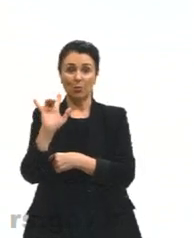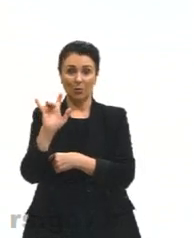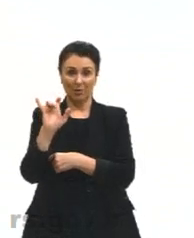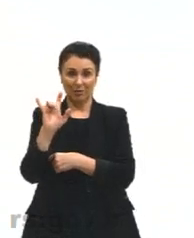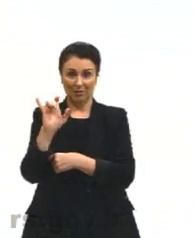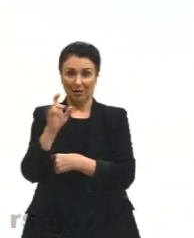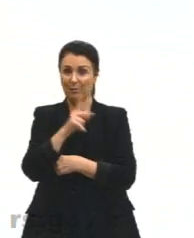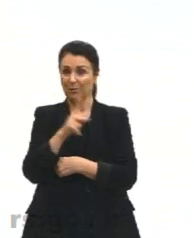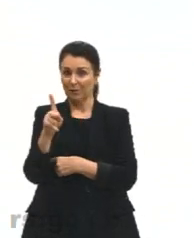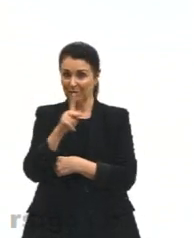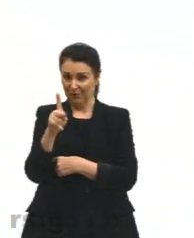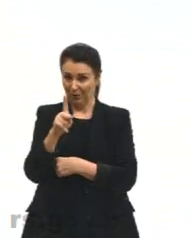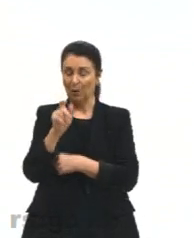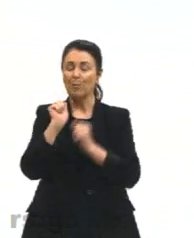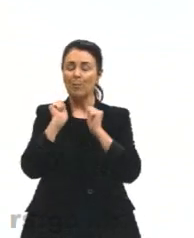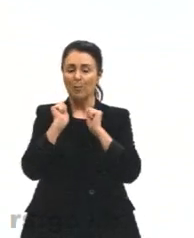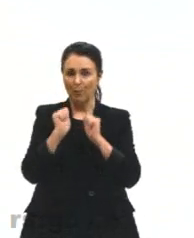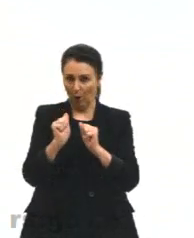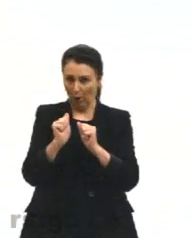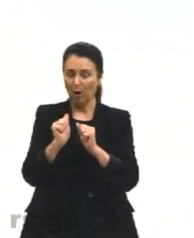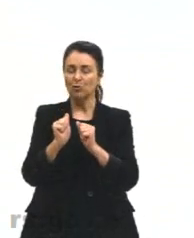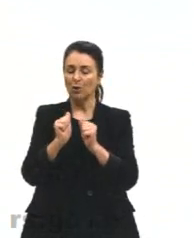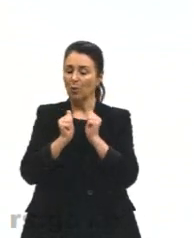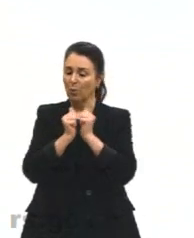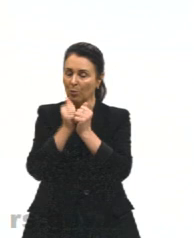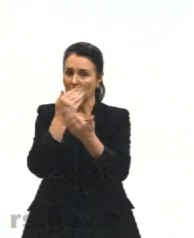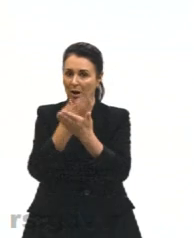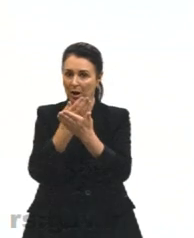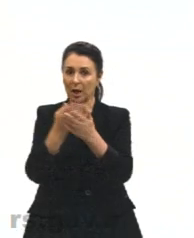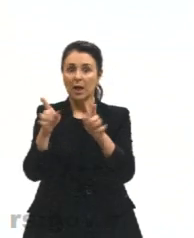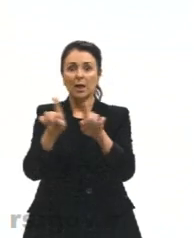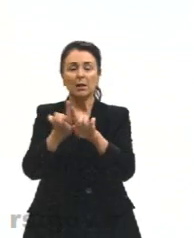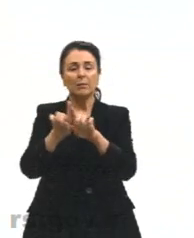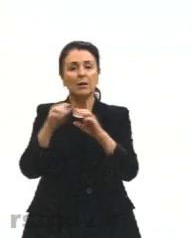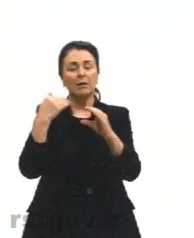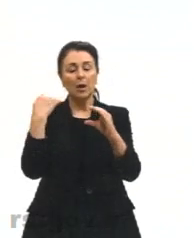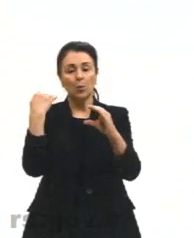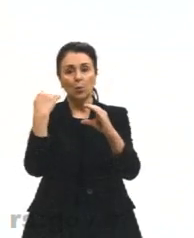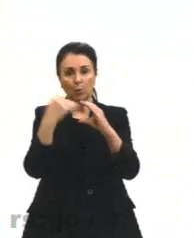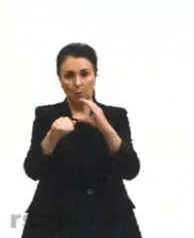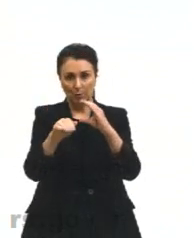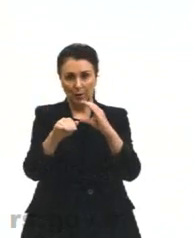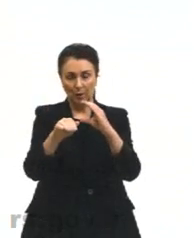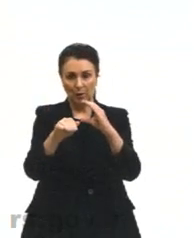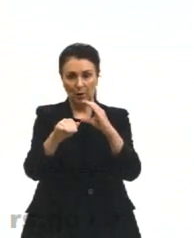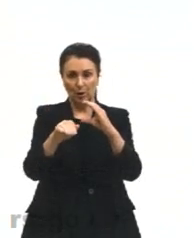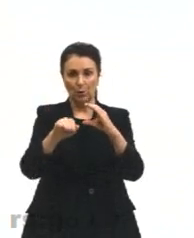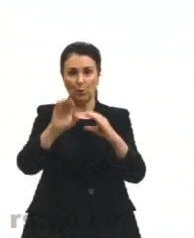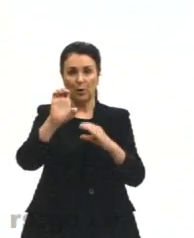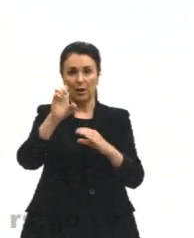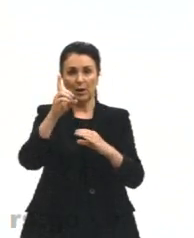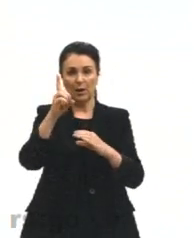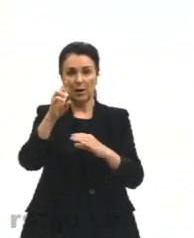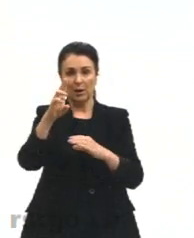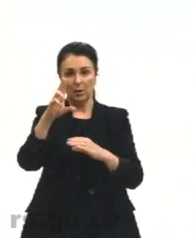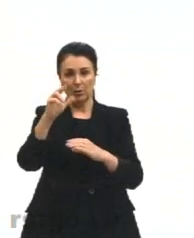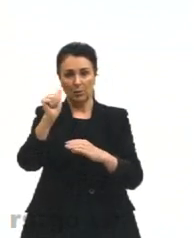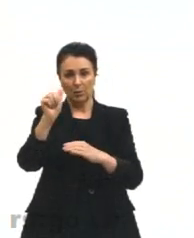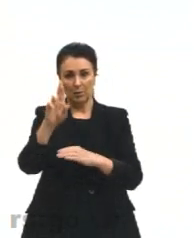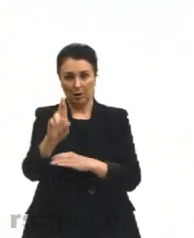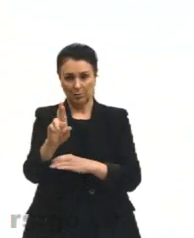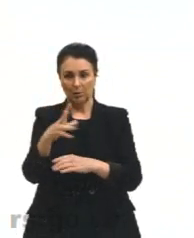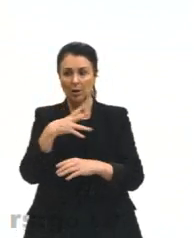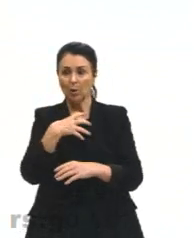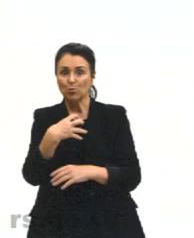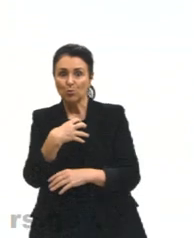quiserem seguir acompanhar por lá e também ao meu e-mail educar em São duas ferramentas ali dois modos a